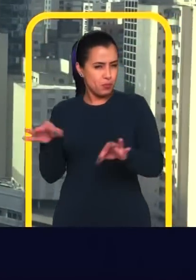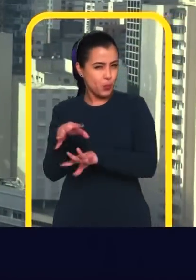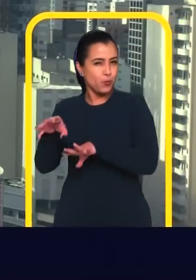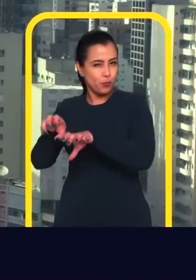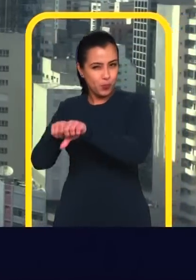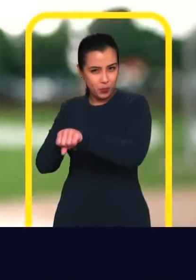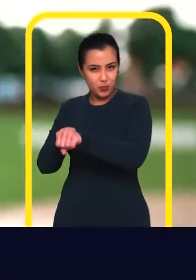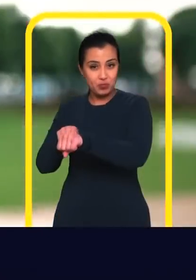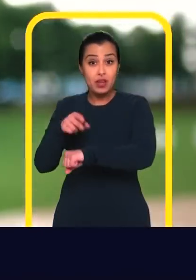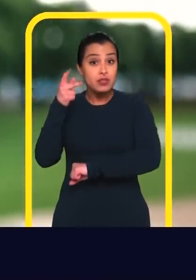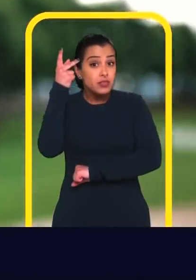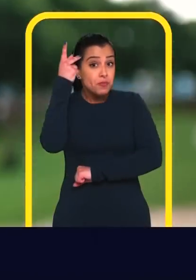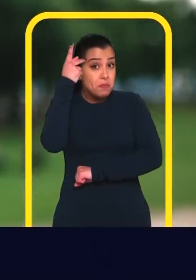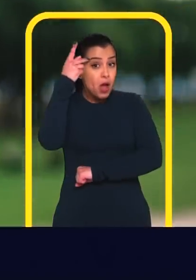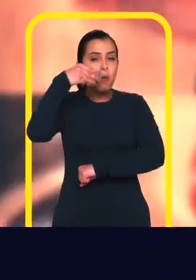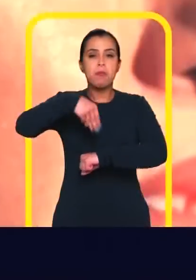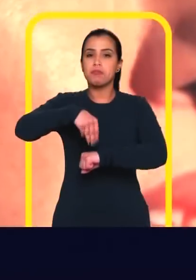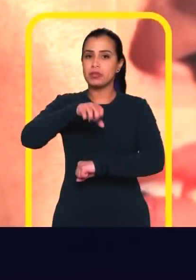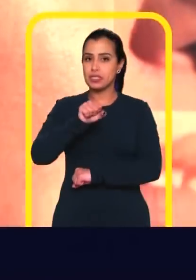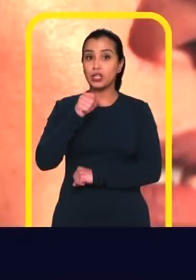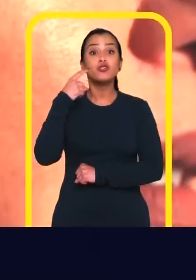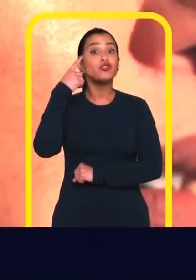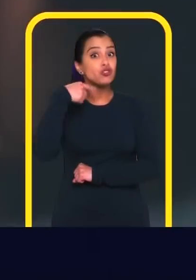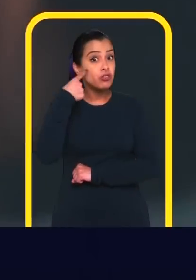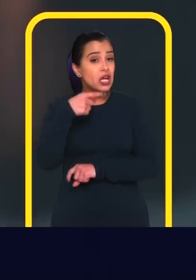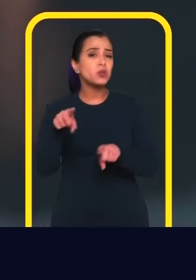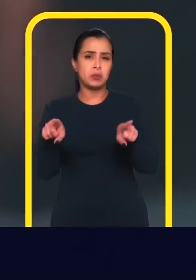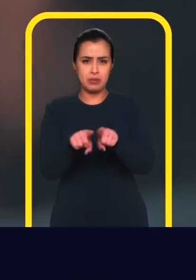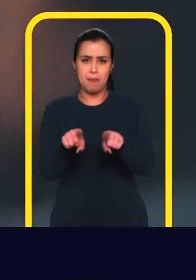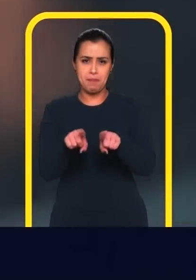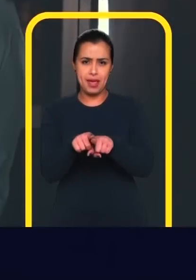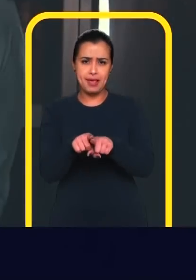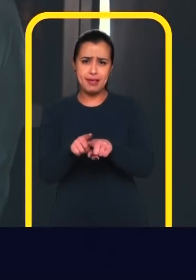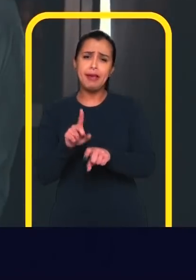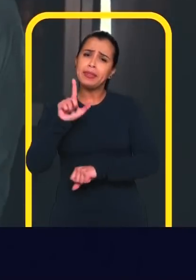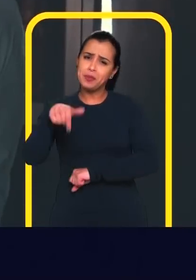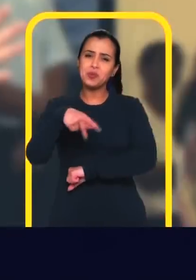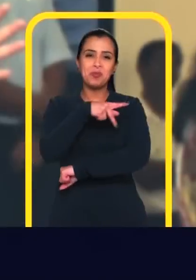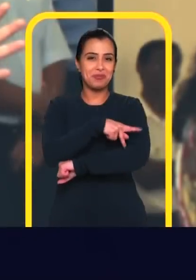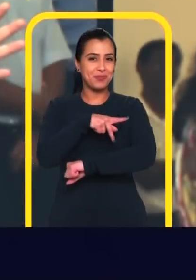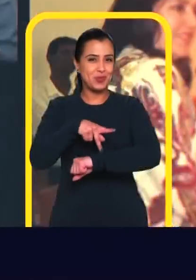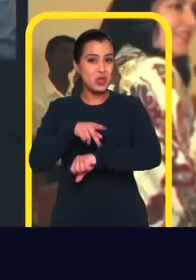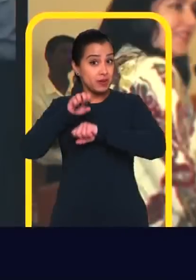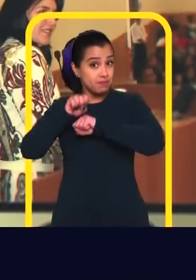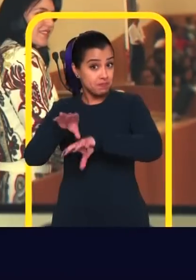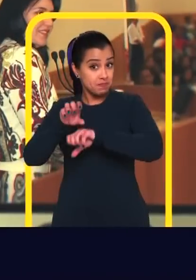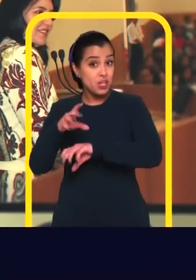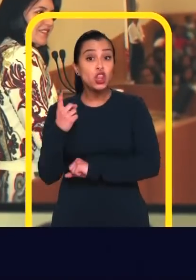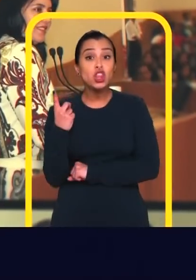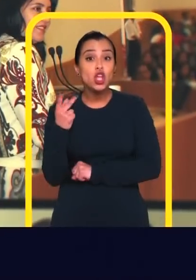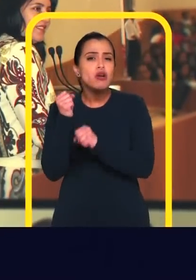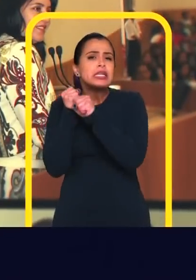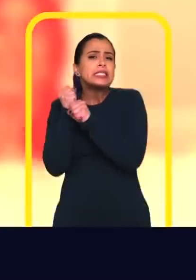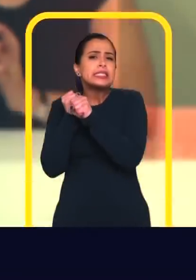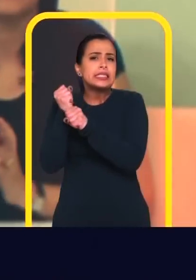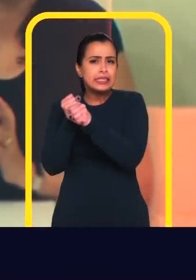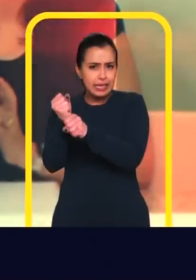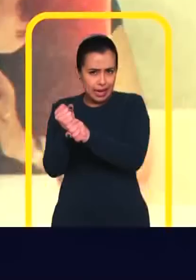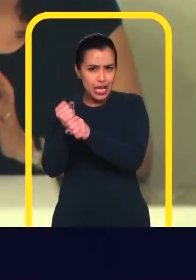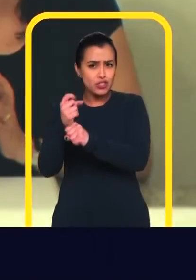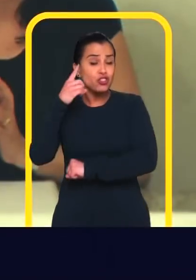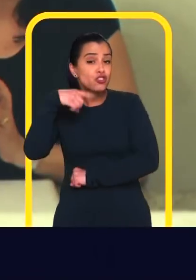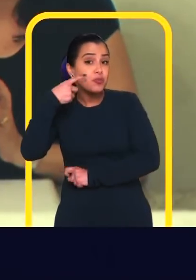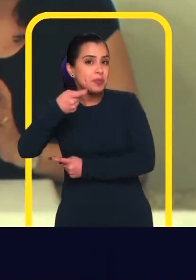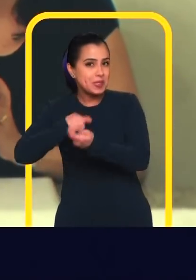formada em São Paulo Fiz meu mestrado também em Direito E virei professora Dei aula por 12 anos no curso de Direito